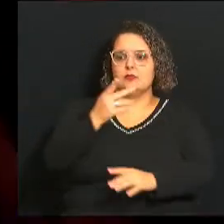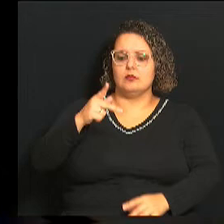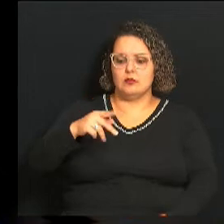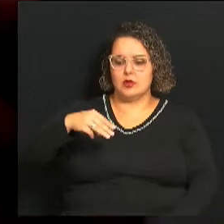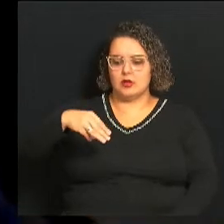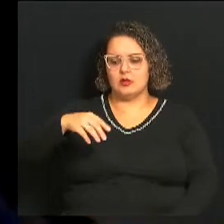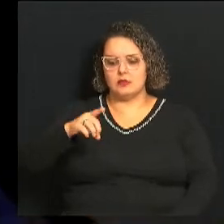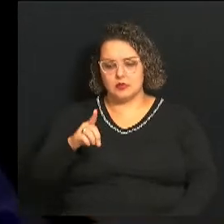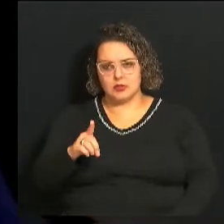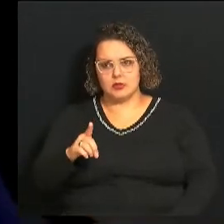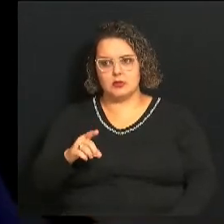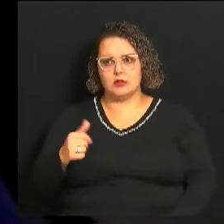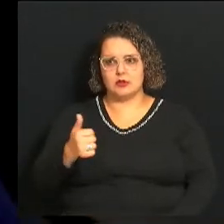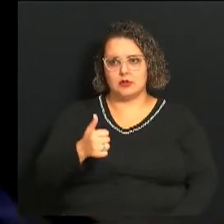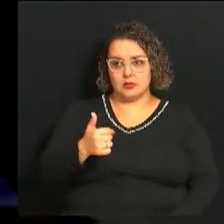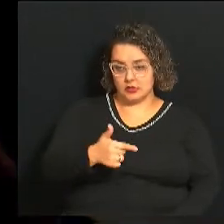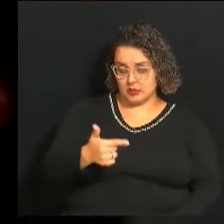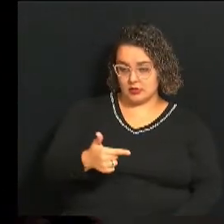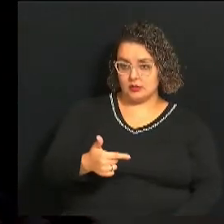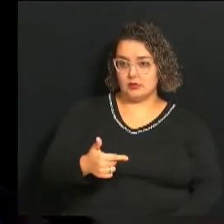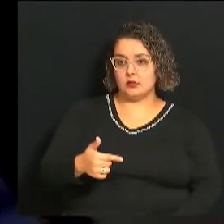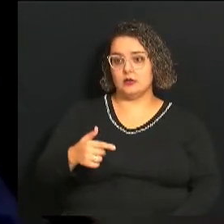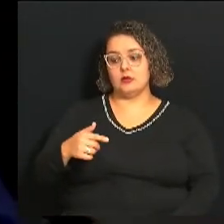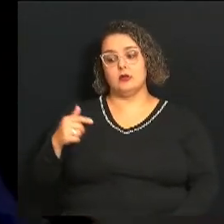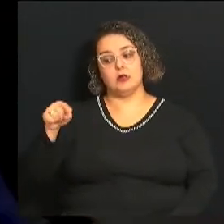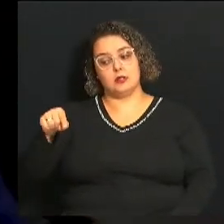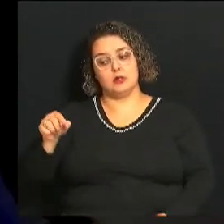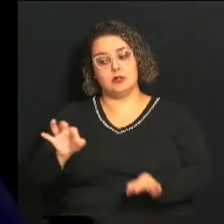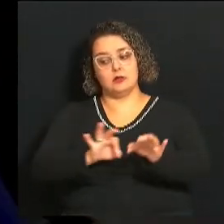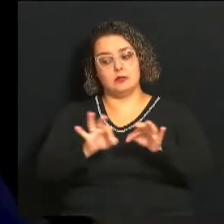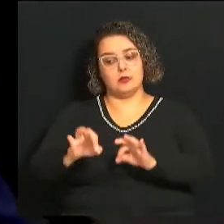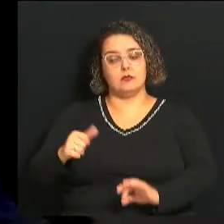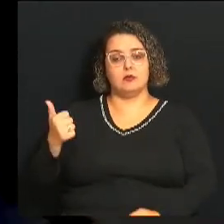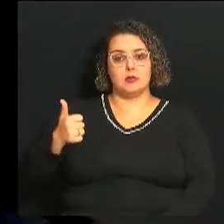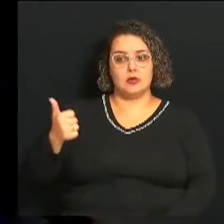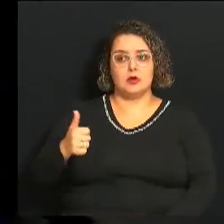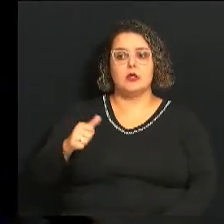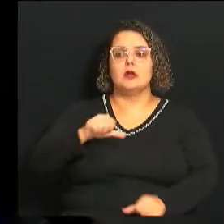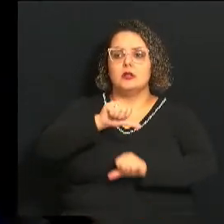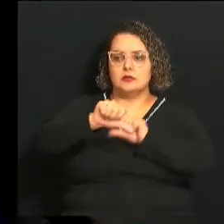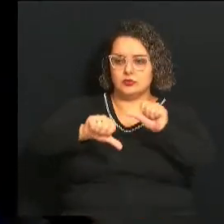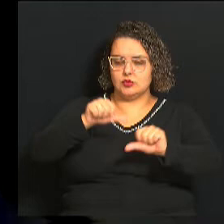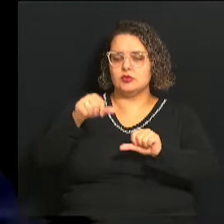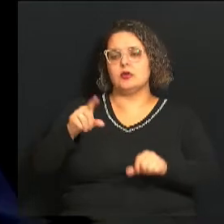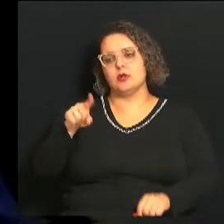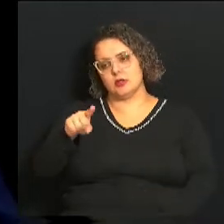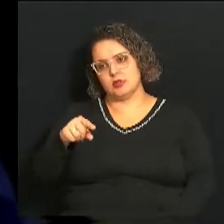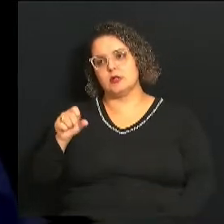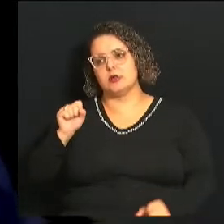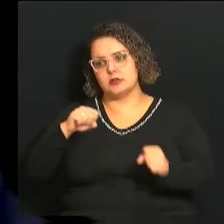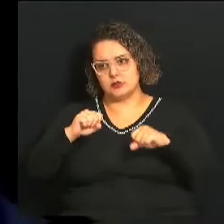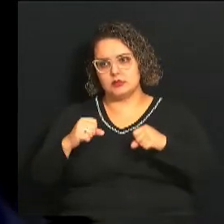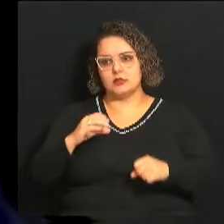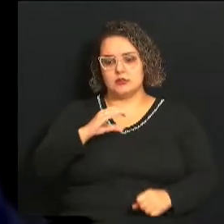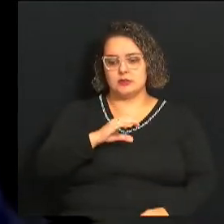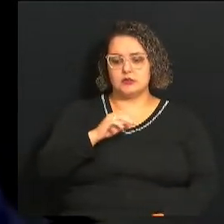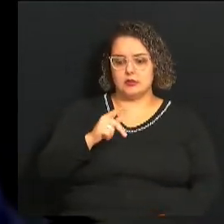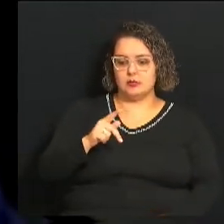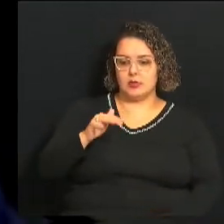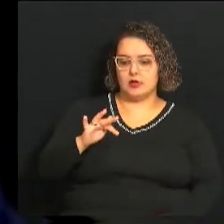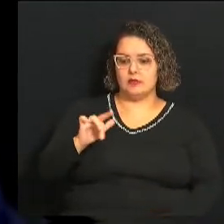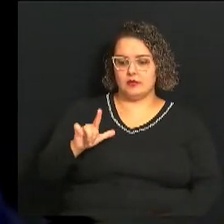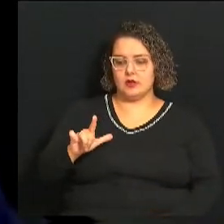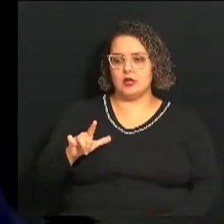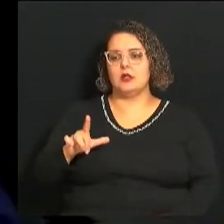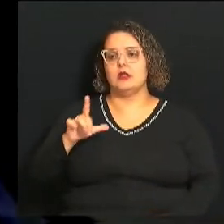plano de melhoramento primário na rede primária. Então, tem um planejamento de troca, sim. O que acontece realmente é que a CPFL é uma empresa regulada, né?